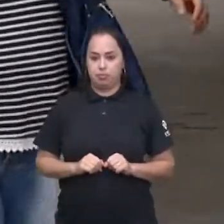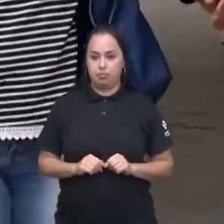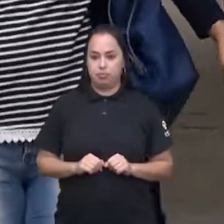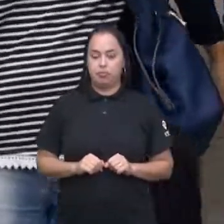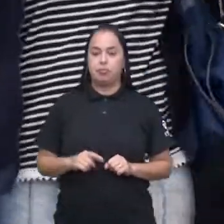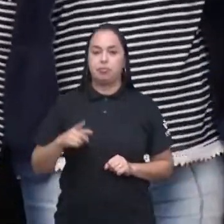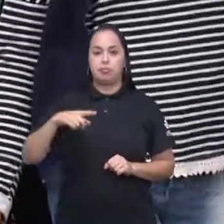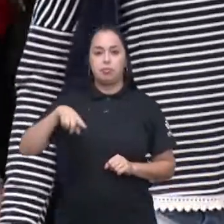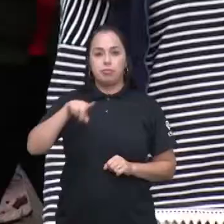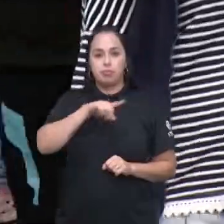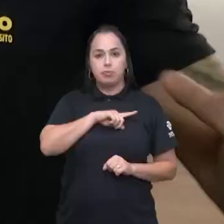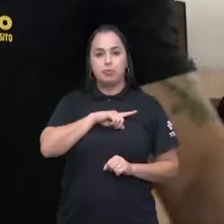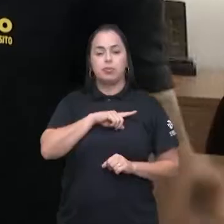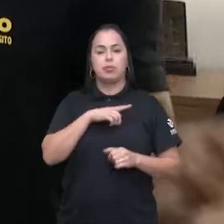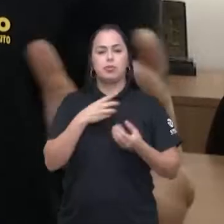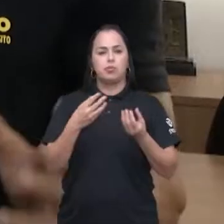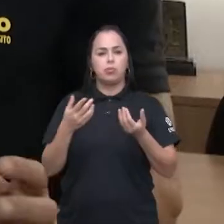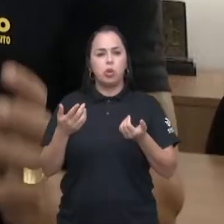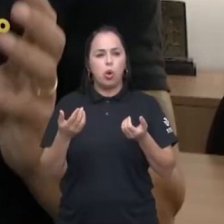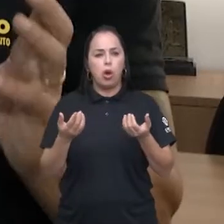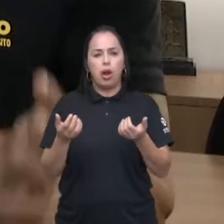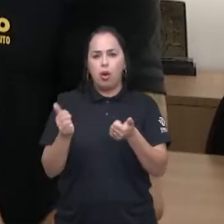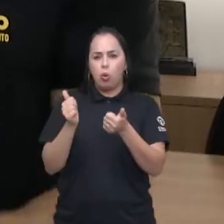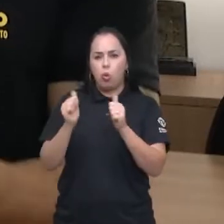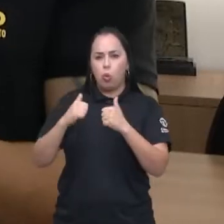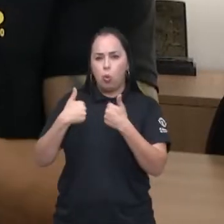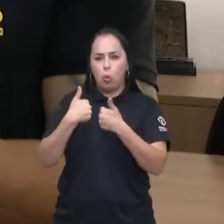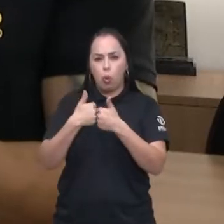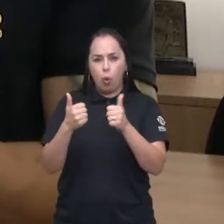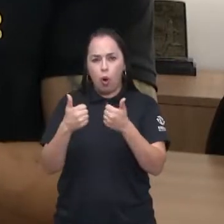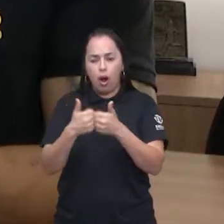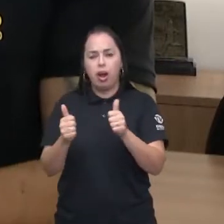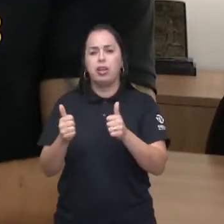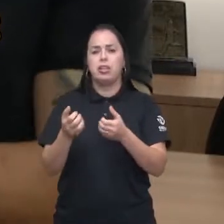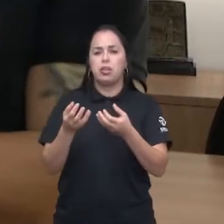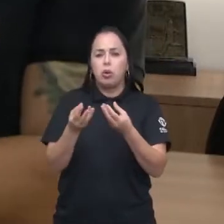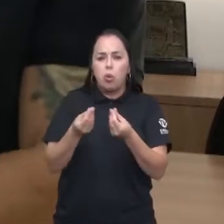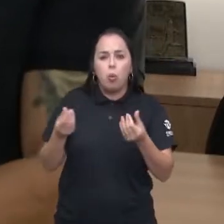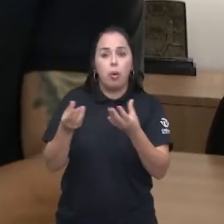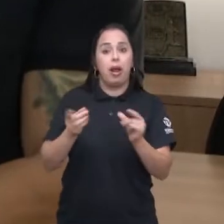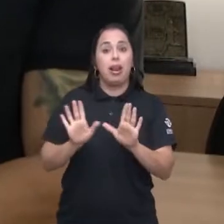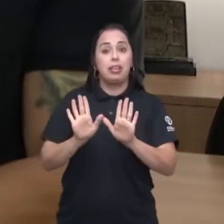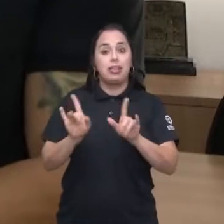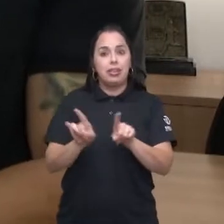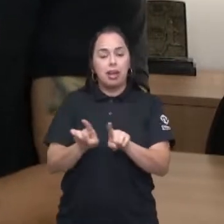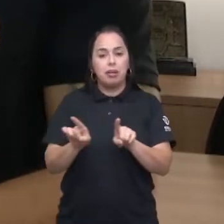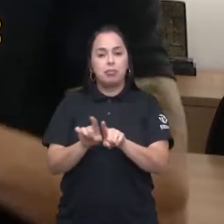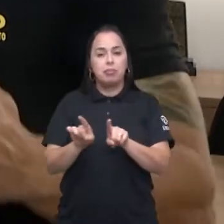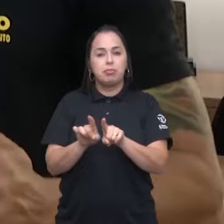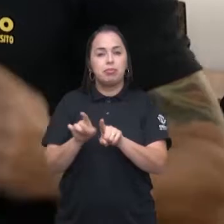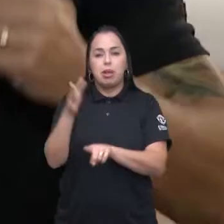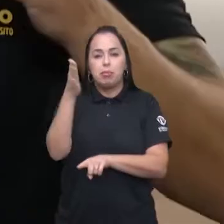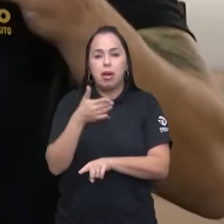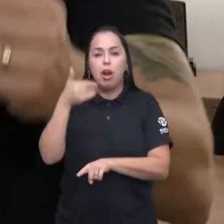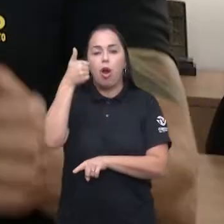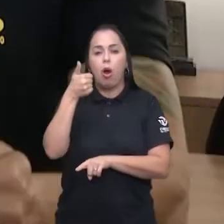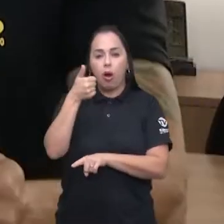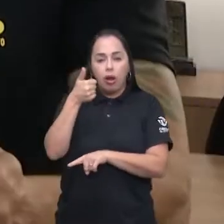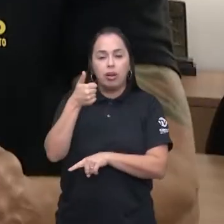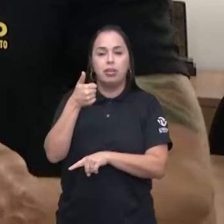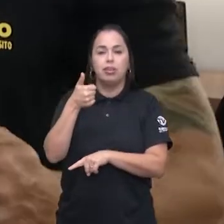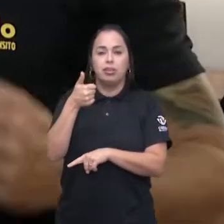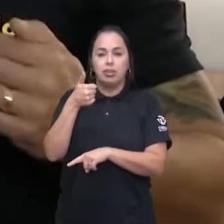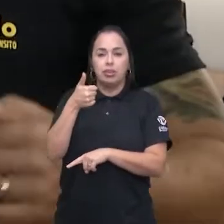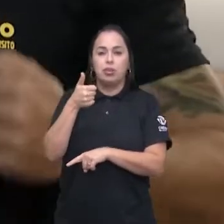de transporte público da cidade o sistema Tida toda a qualidade do ponto de vista operacional que a gente tem hoje com